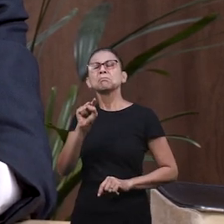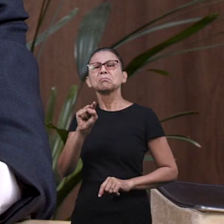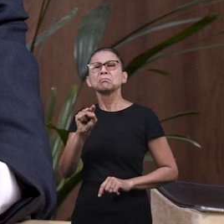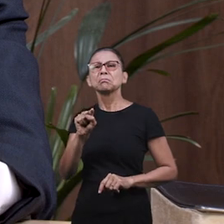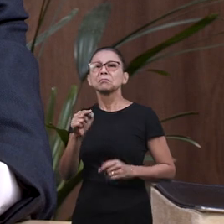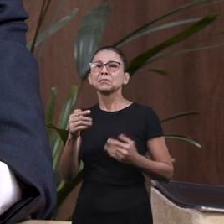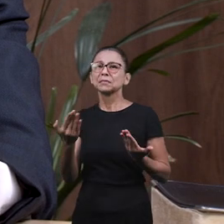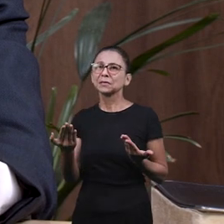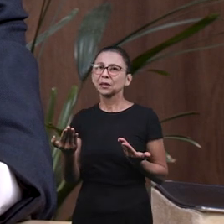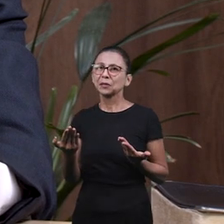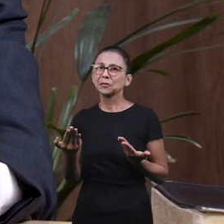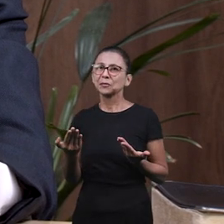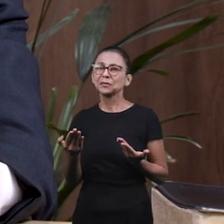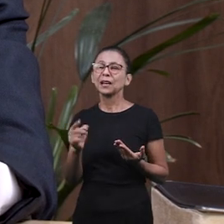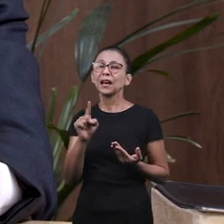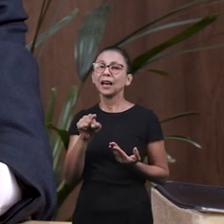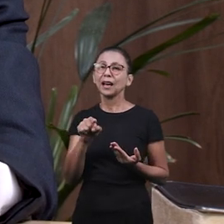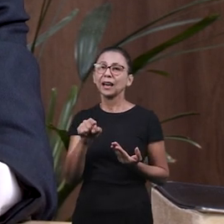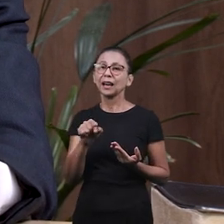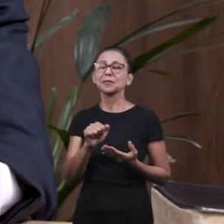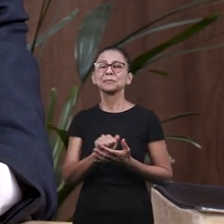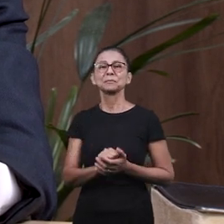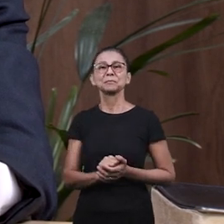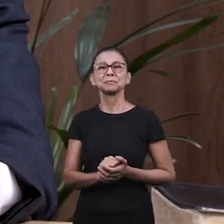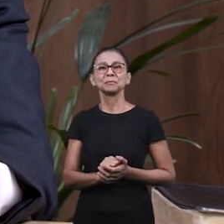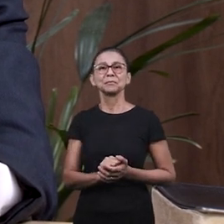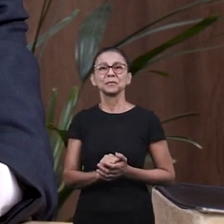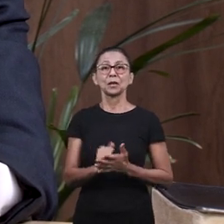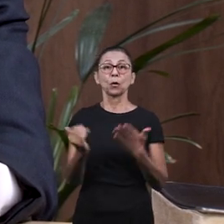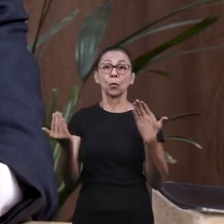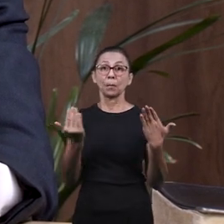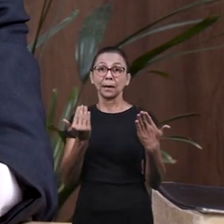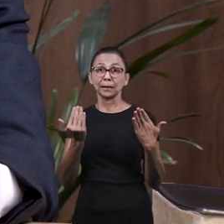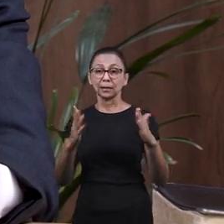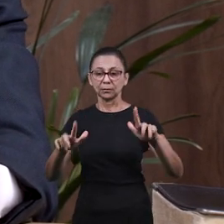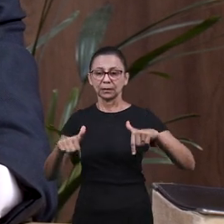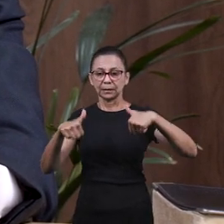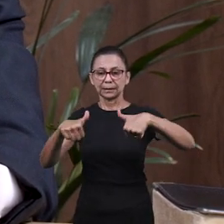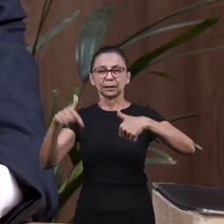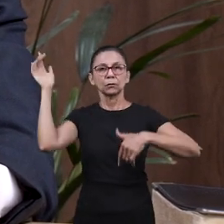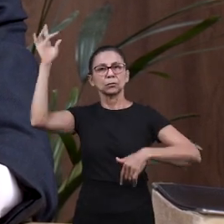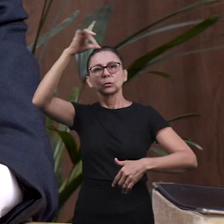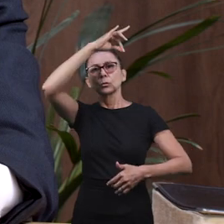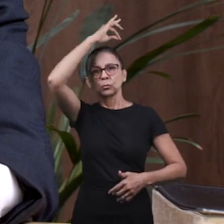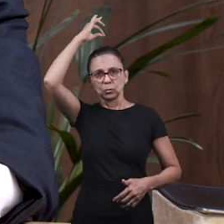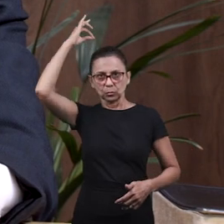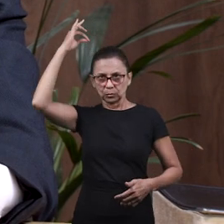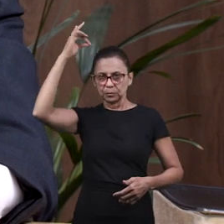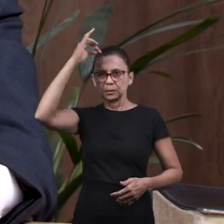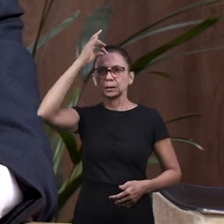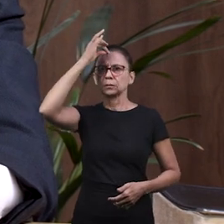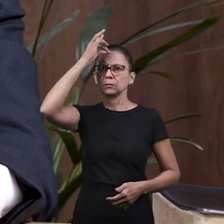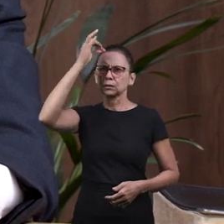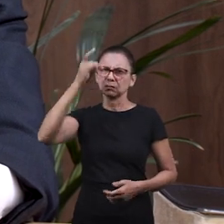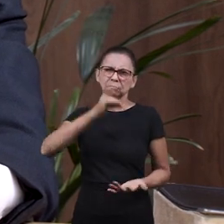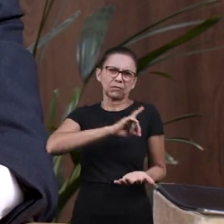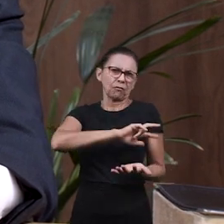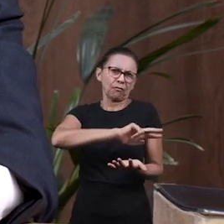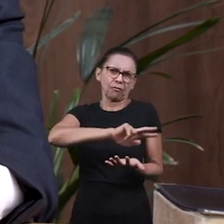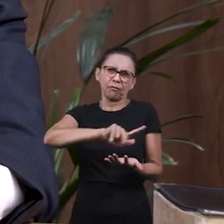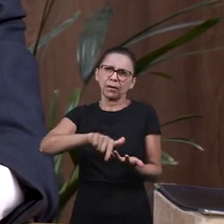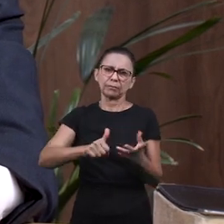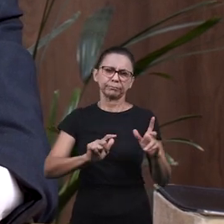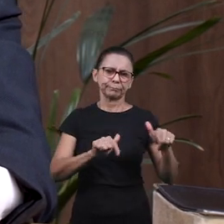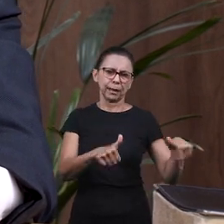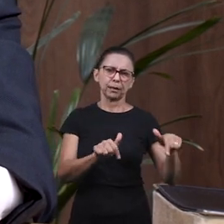forma ainda figurativa, está presente a ação do Espírito Santo. Mas não para aí, ele tem